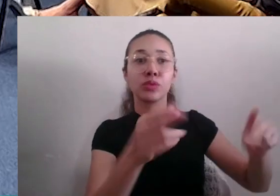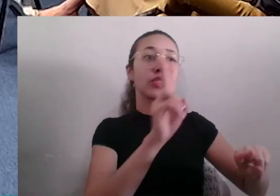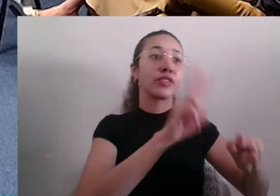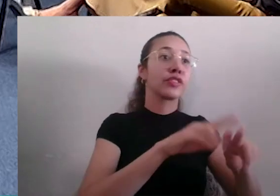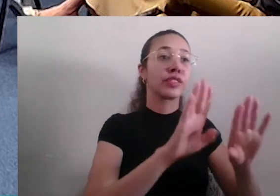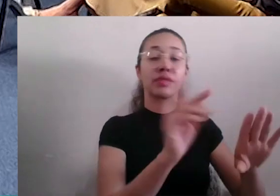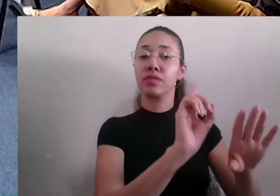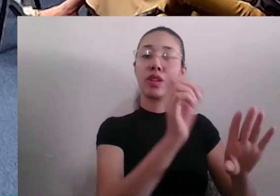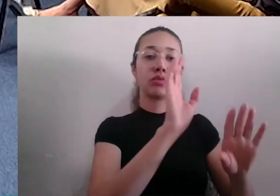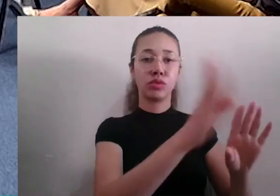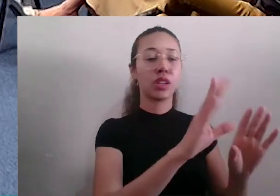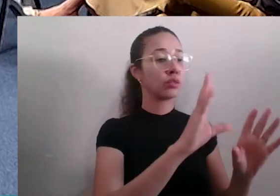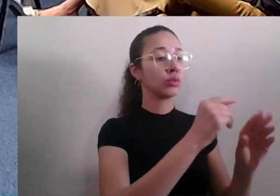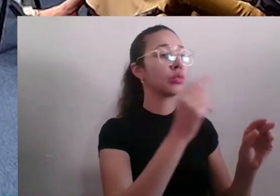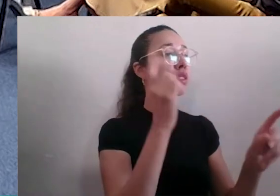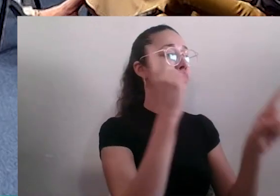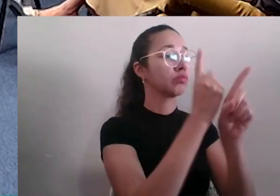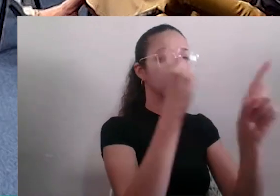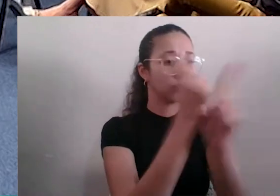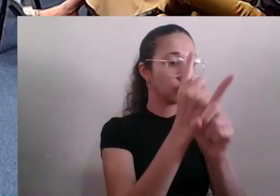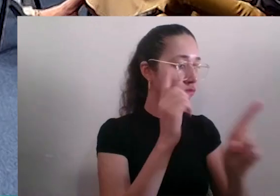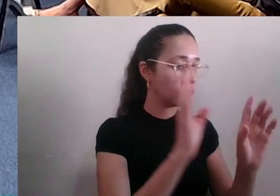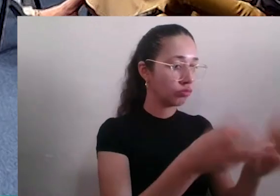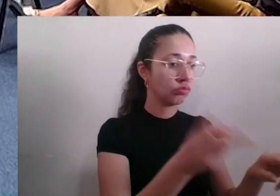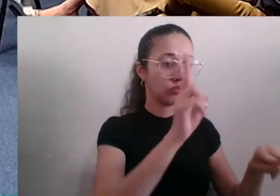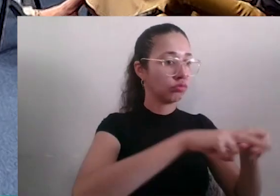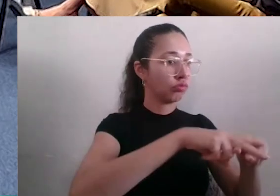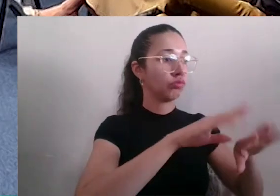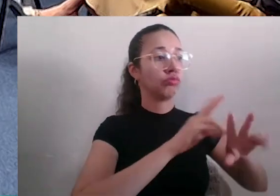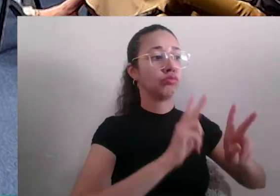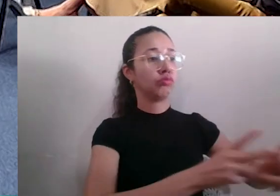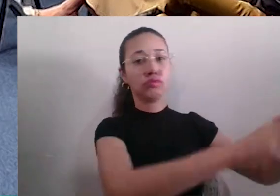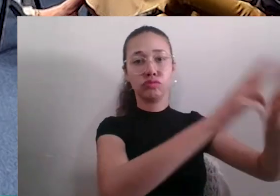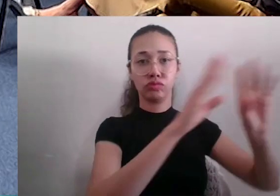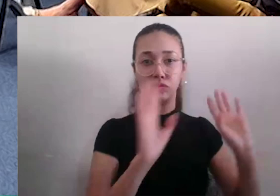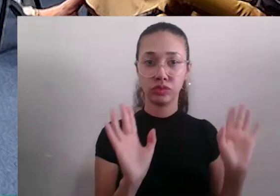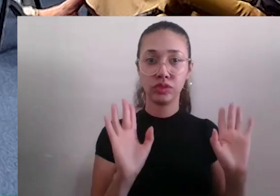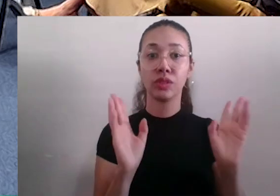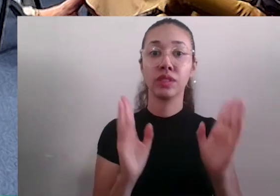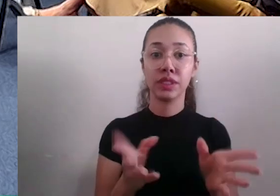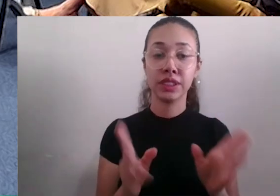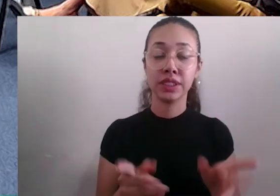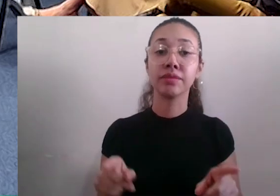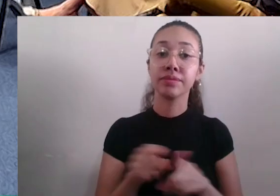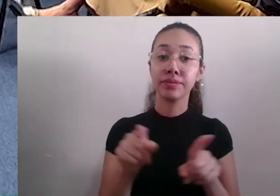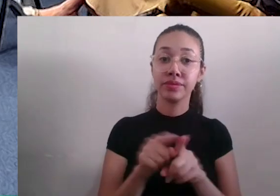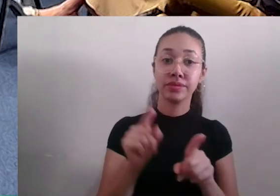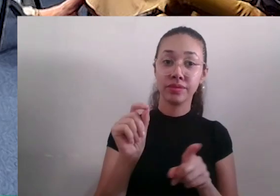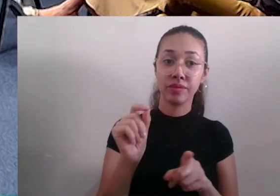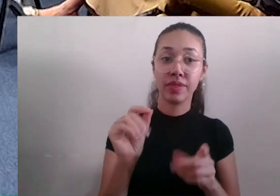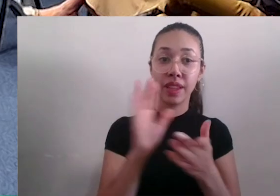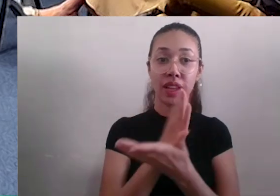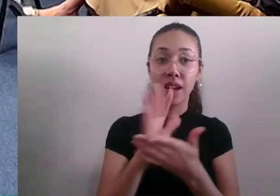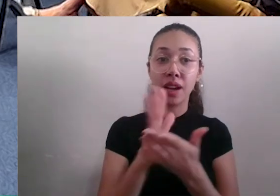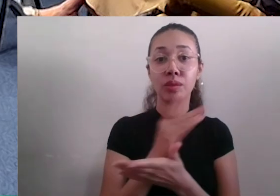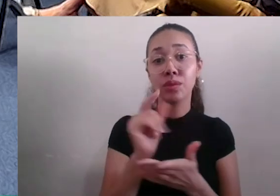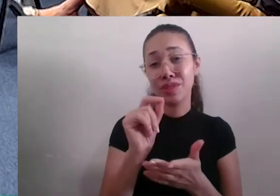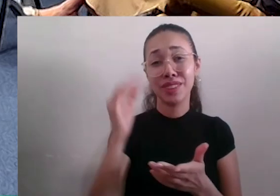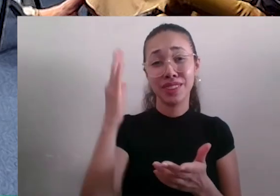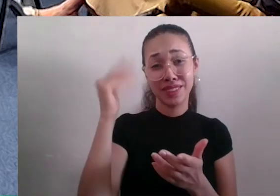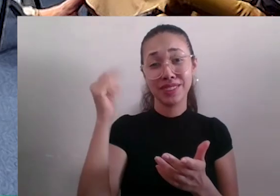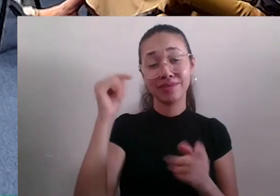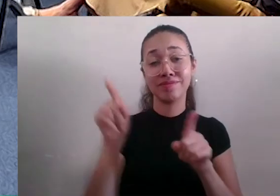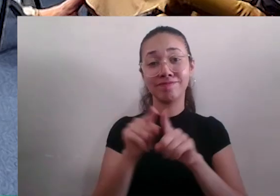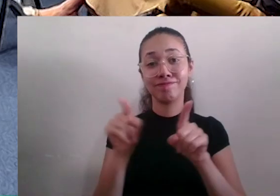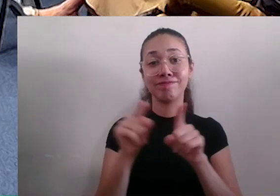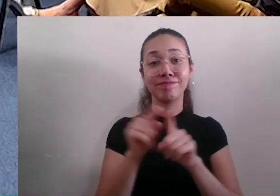facilita um pouco porque a questão tá resolvida não tem muito uma consequência né que possa fora a exposição das pessoas